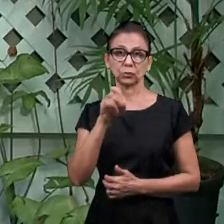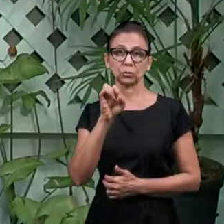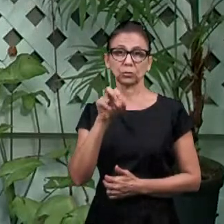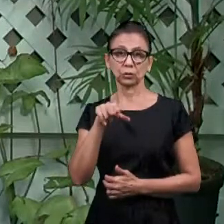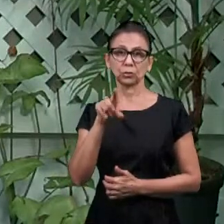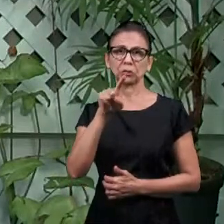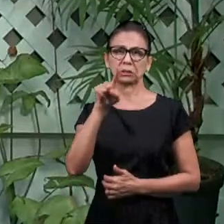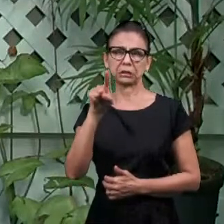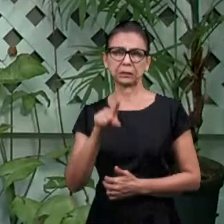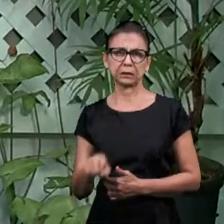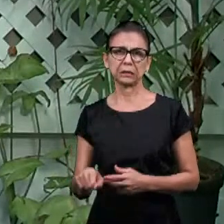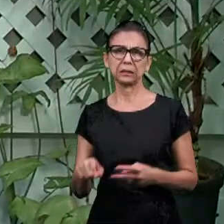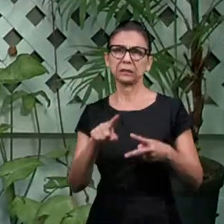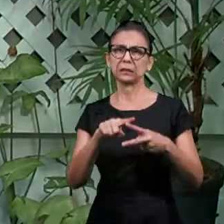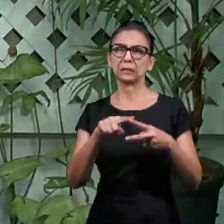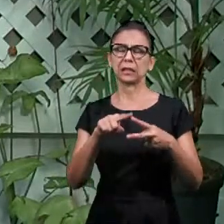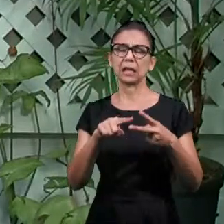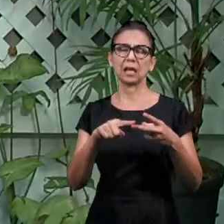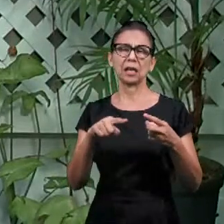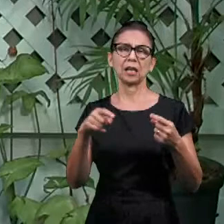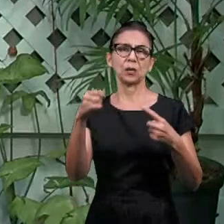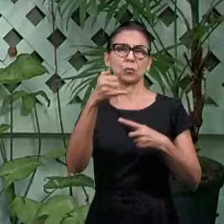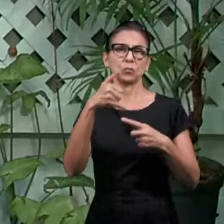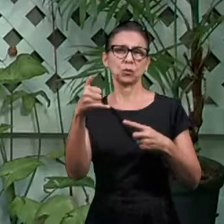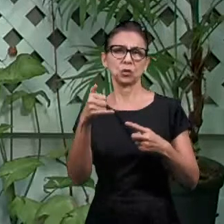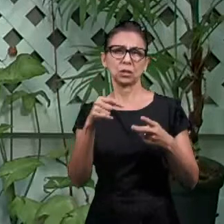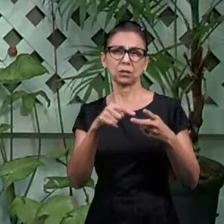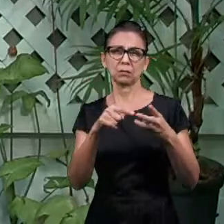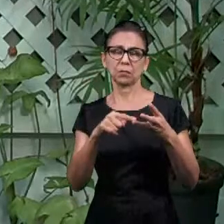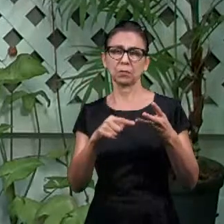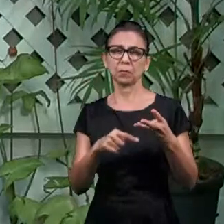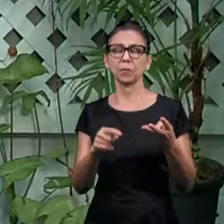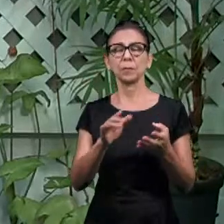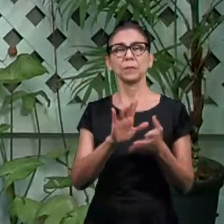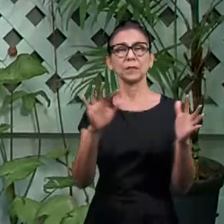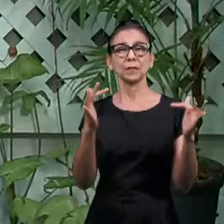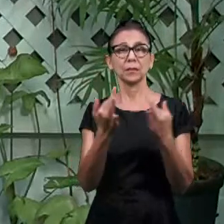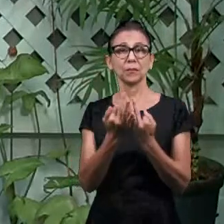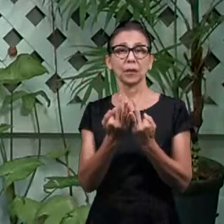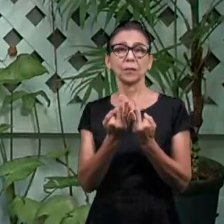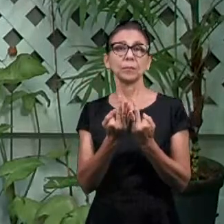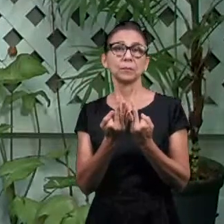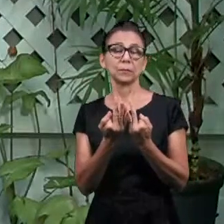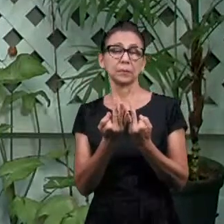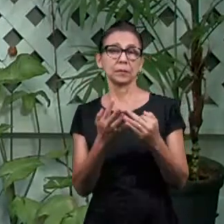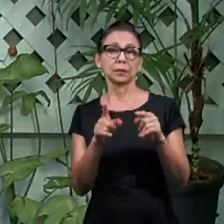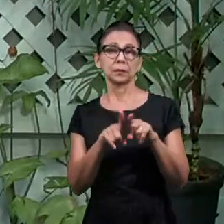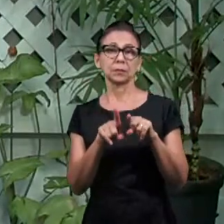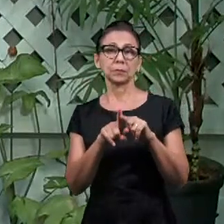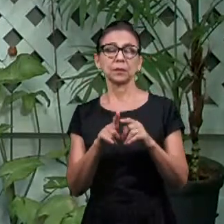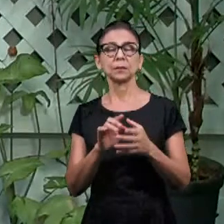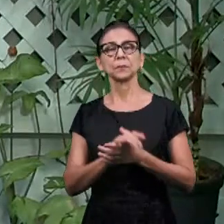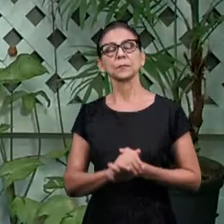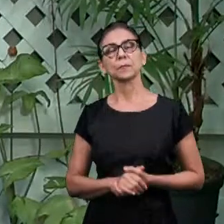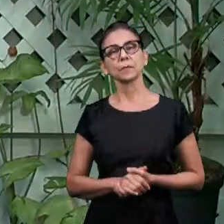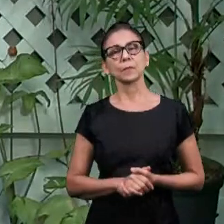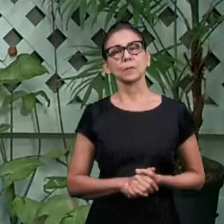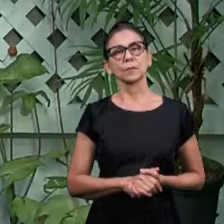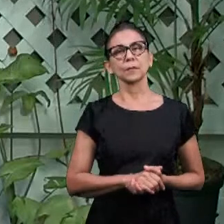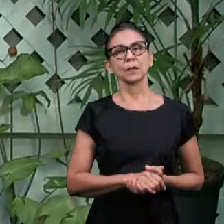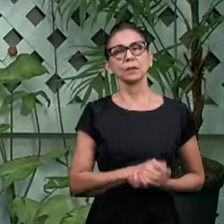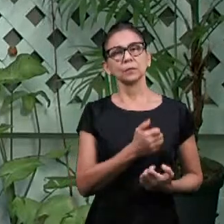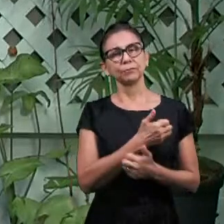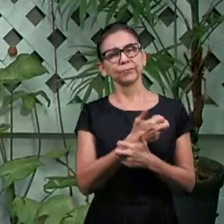os outros irmãos e parentes casados com o pastor, é o caso de Giovana, que é casado com o pastor Vitor. Assim,